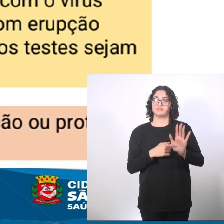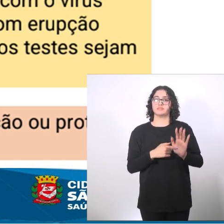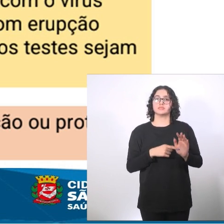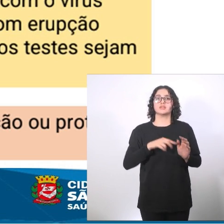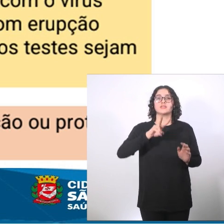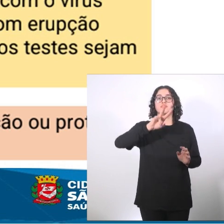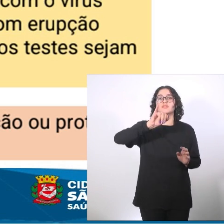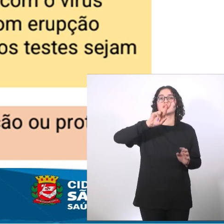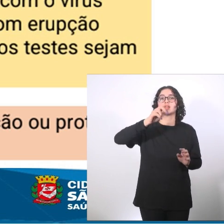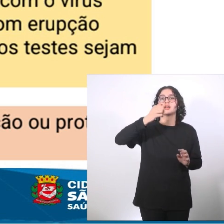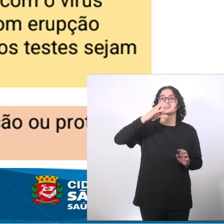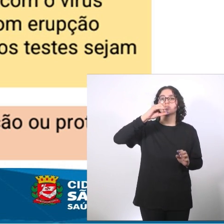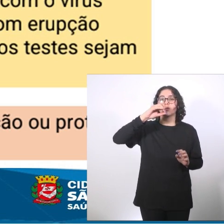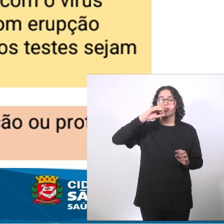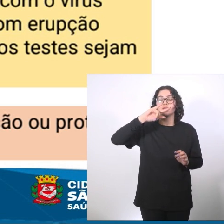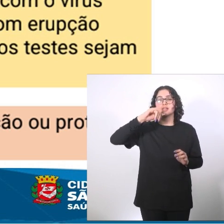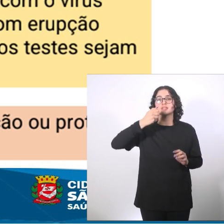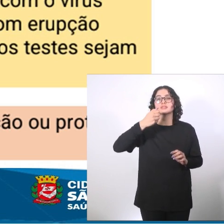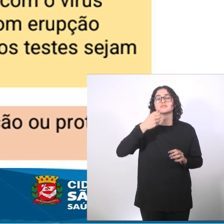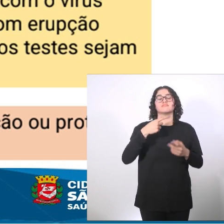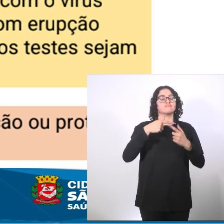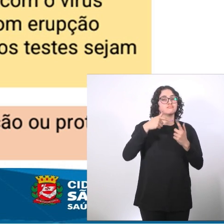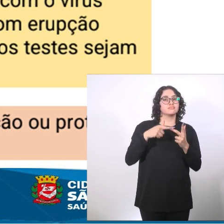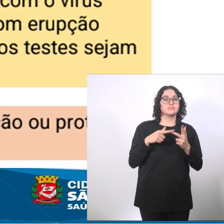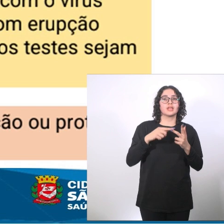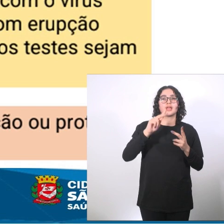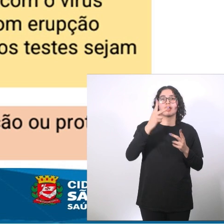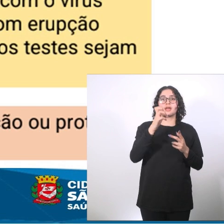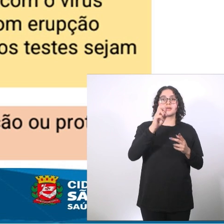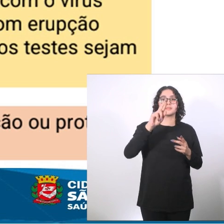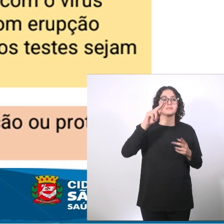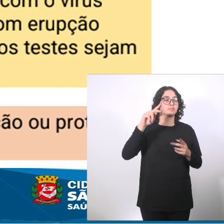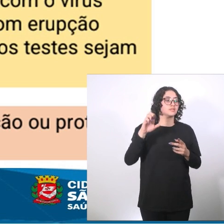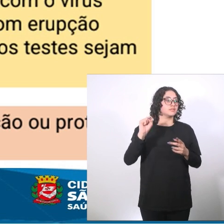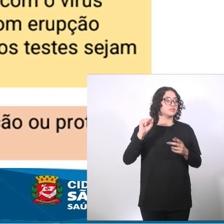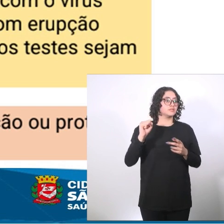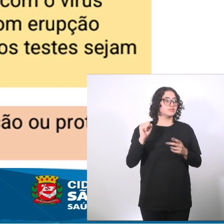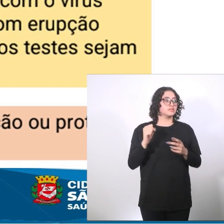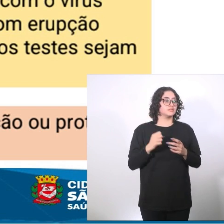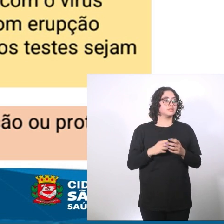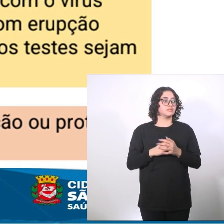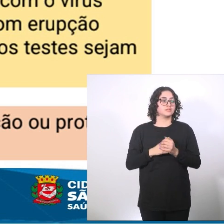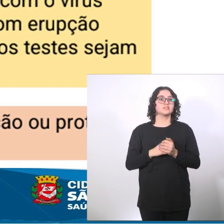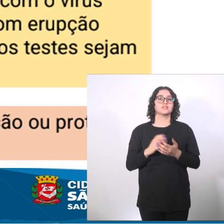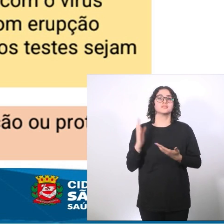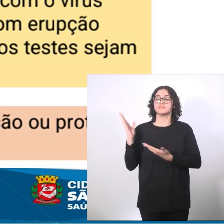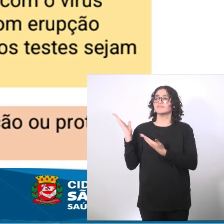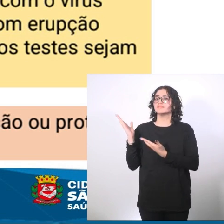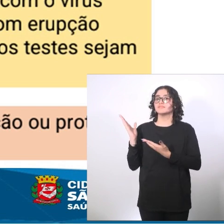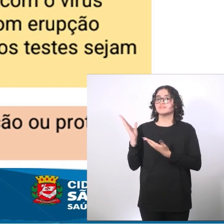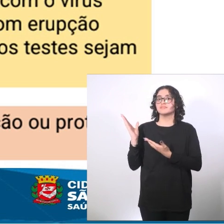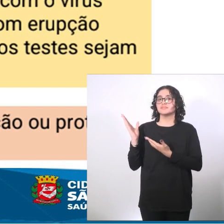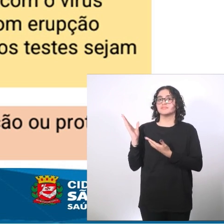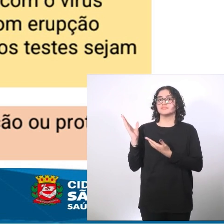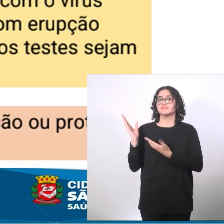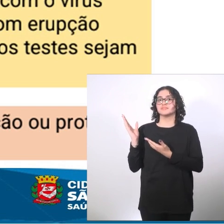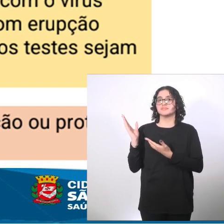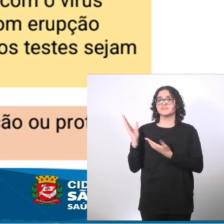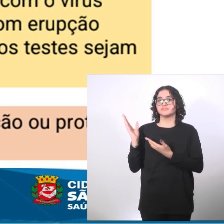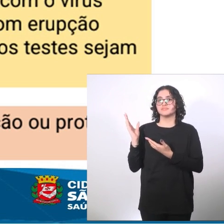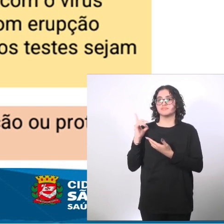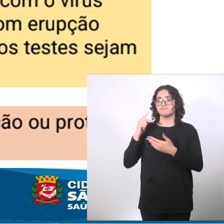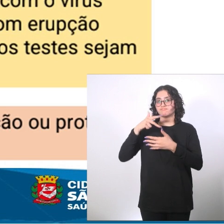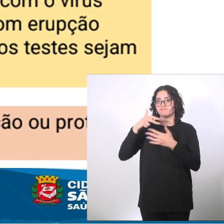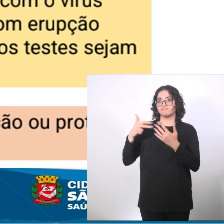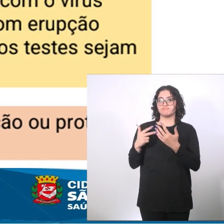Varicela zoster, herpes simples, infecções bacterianas da pele, infecção gonocócica